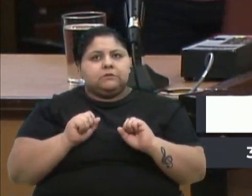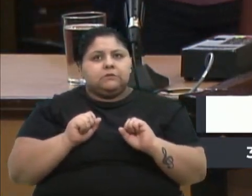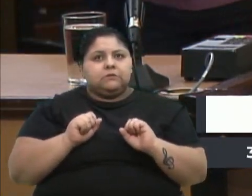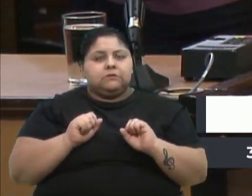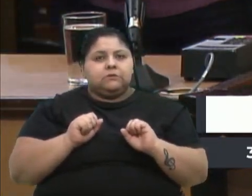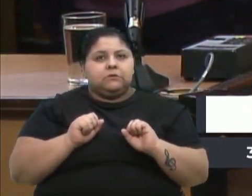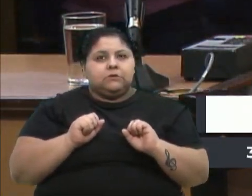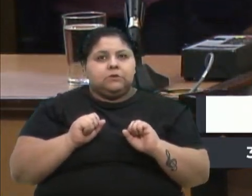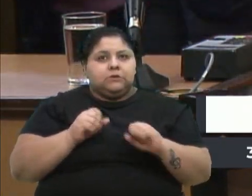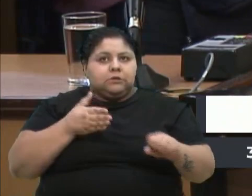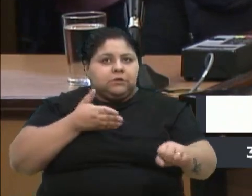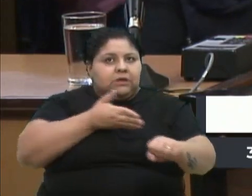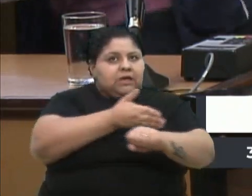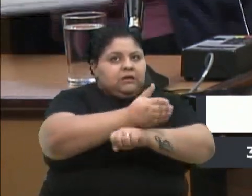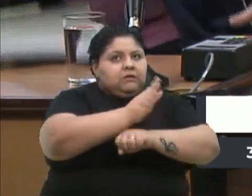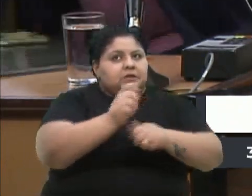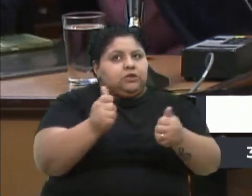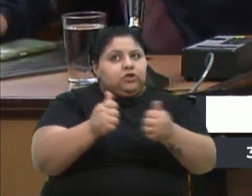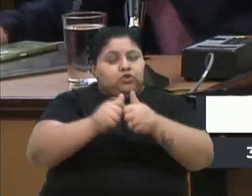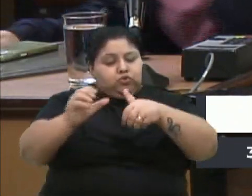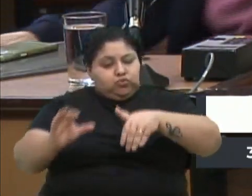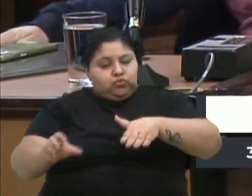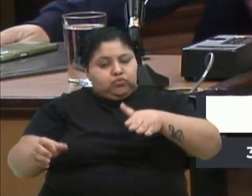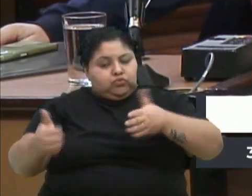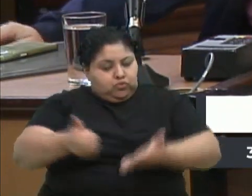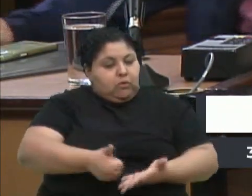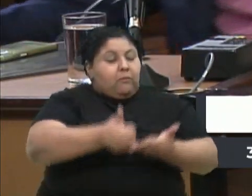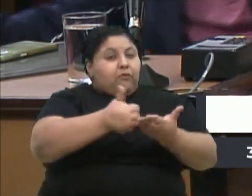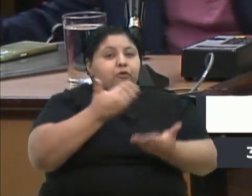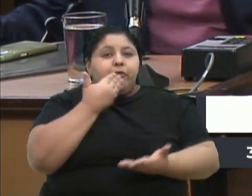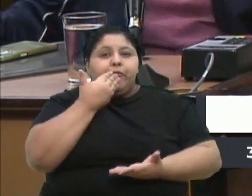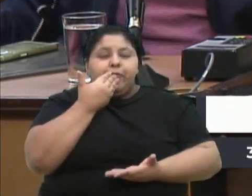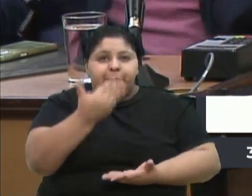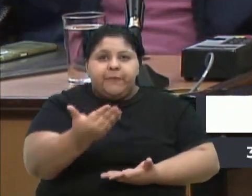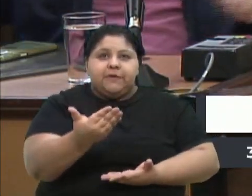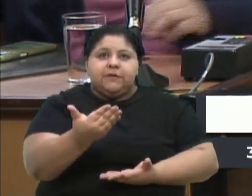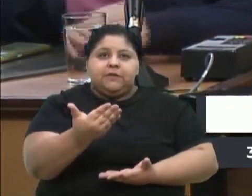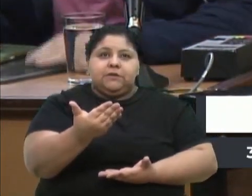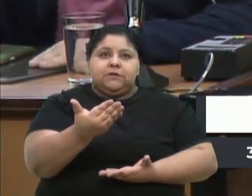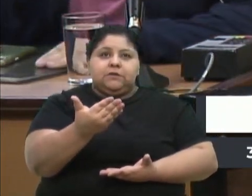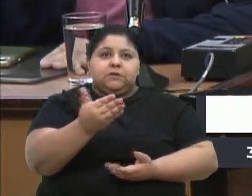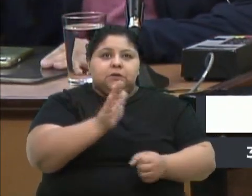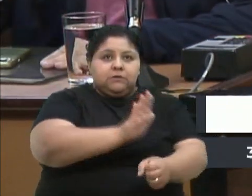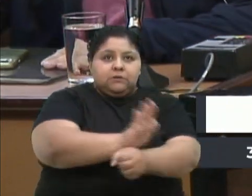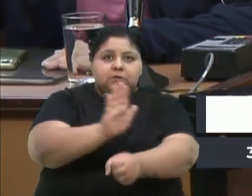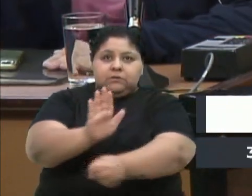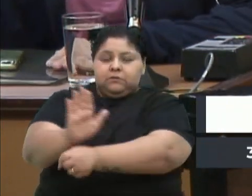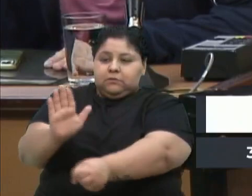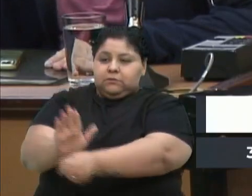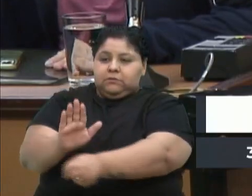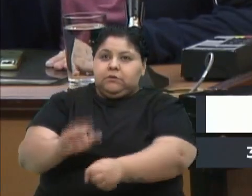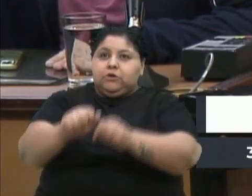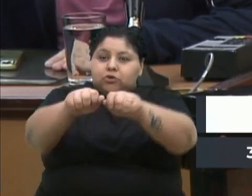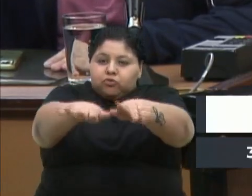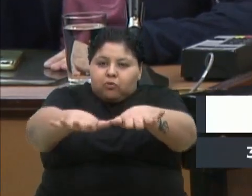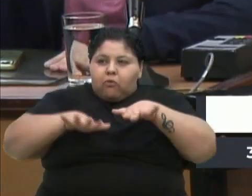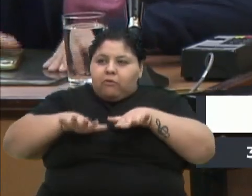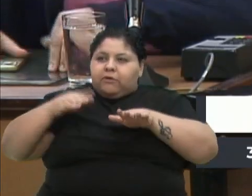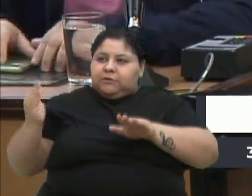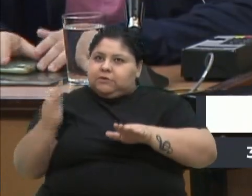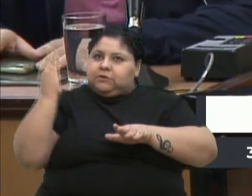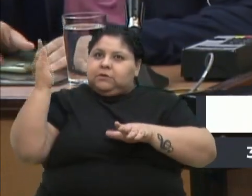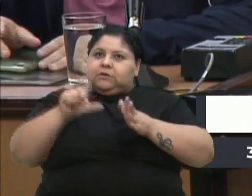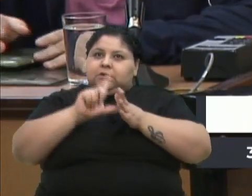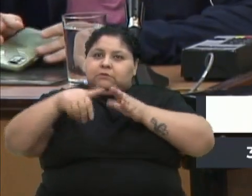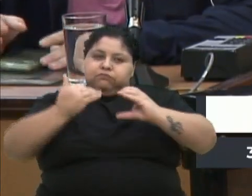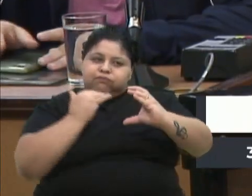formalmente, via moção de apoio, solicitar esse amparo do Congresso Nacional para que seja aportado